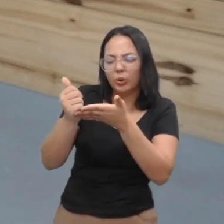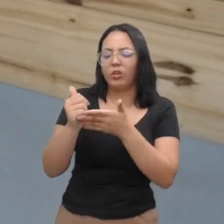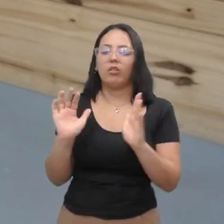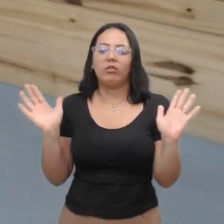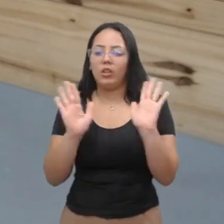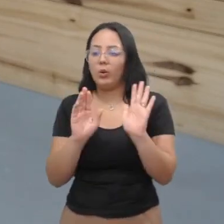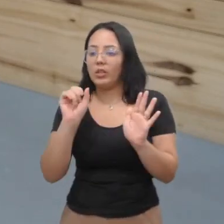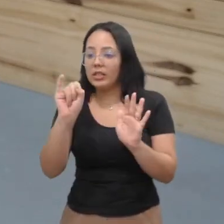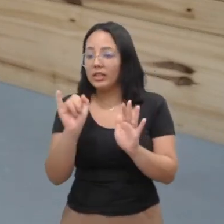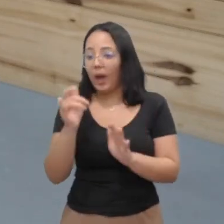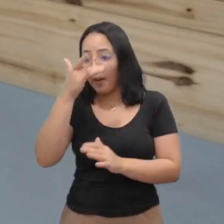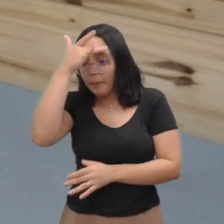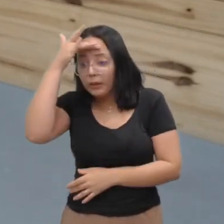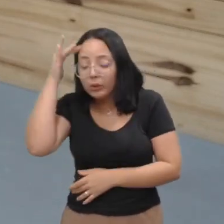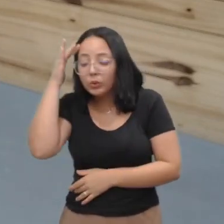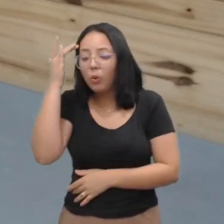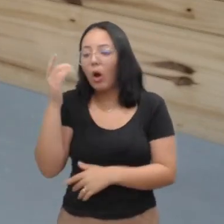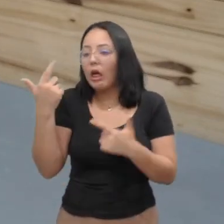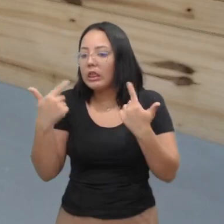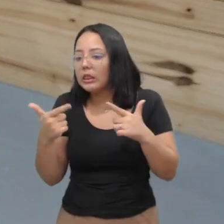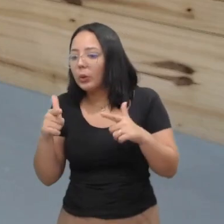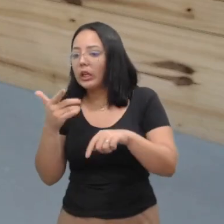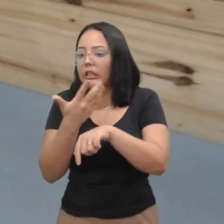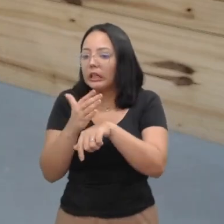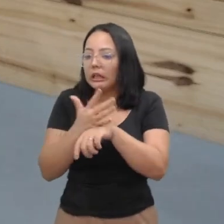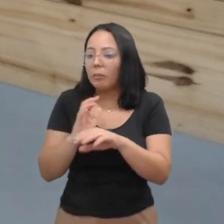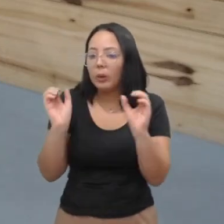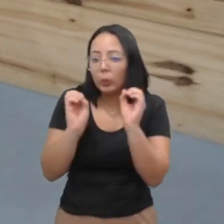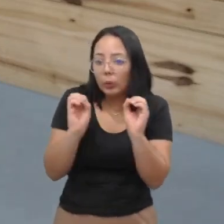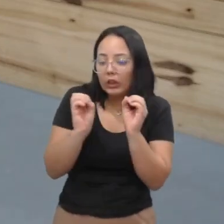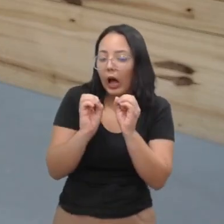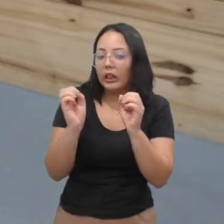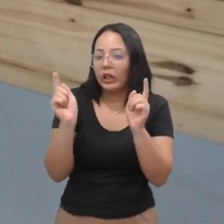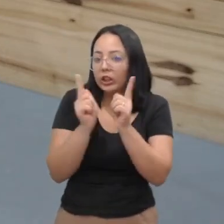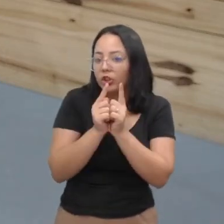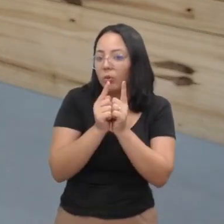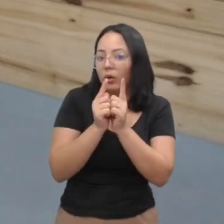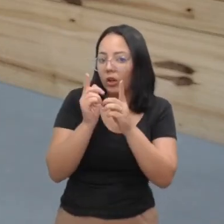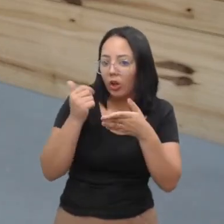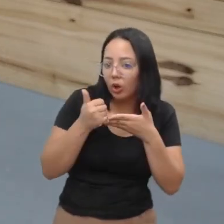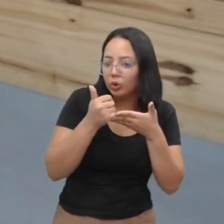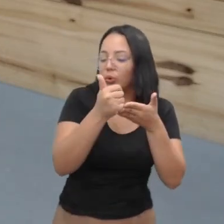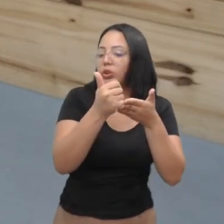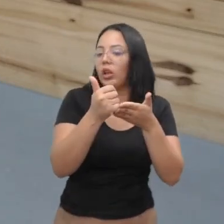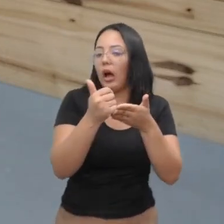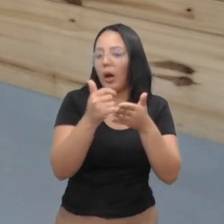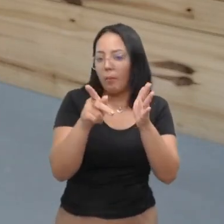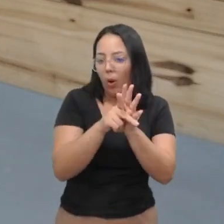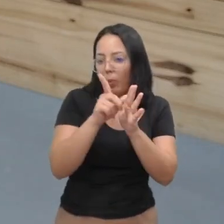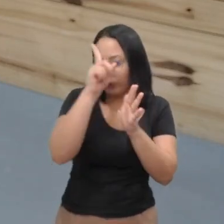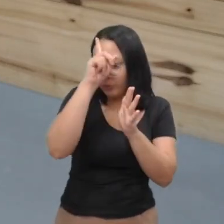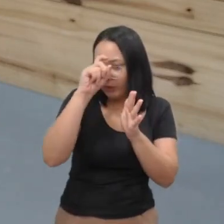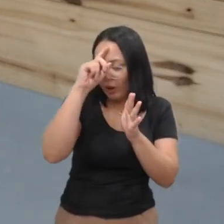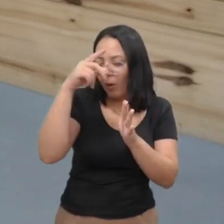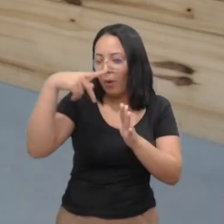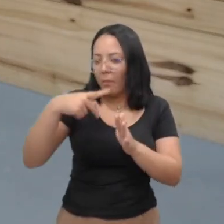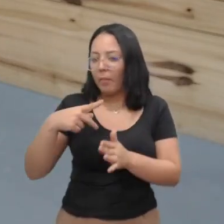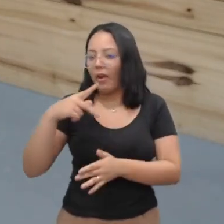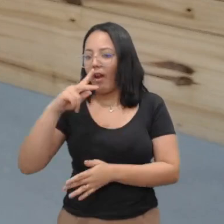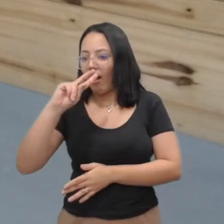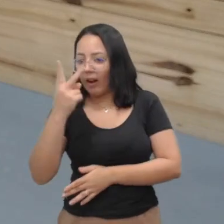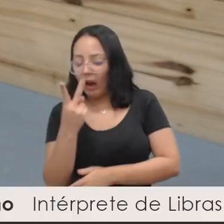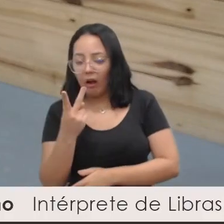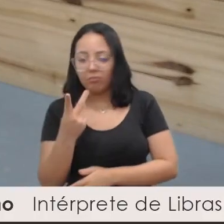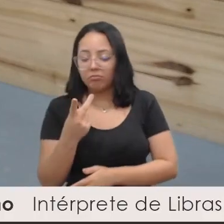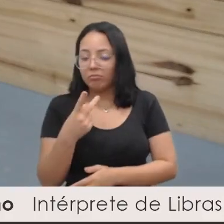a pessoa ela não tem treinamento específico para atendimento pré-hospitalar, APH, primeiros socorros, ela